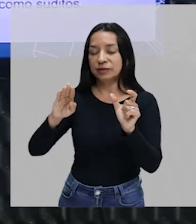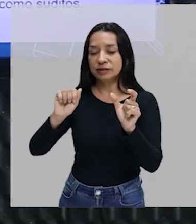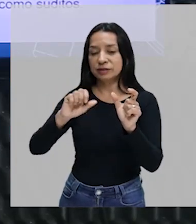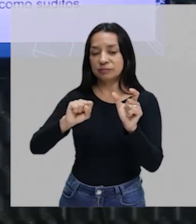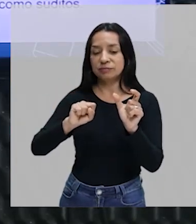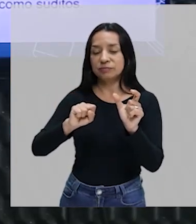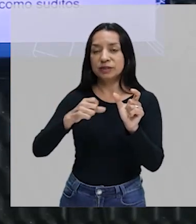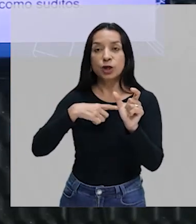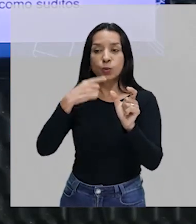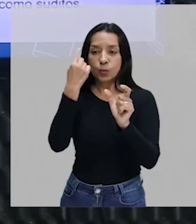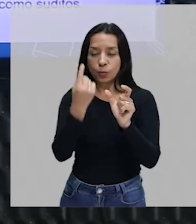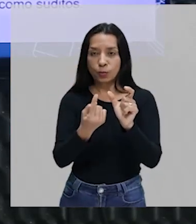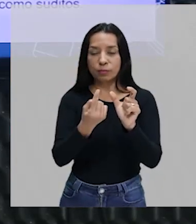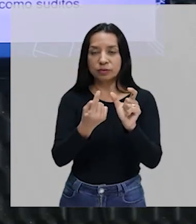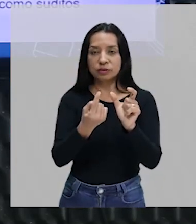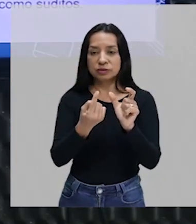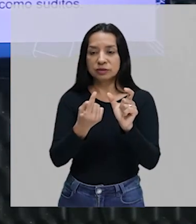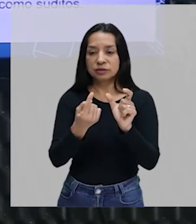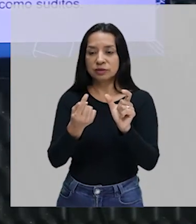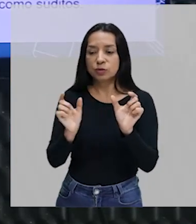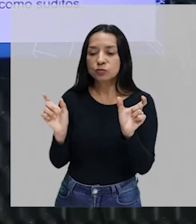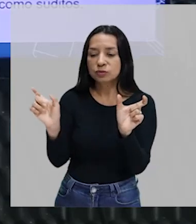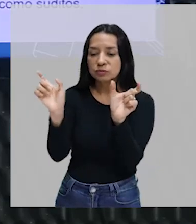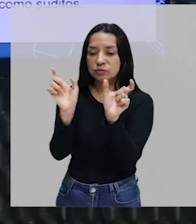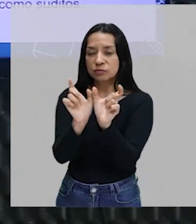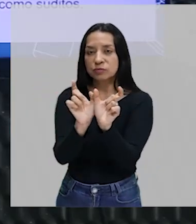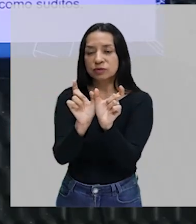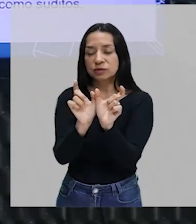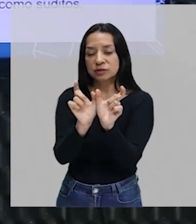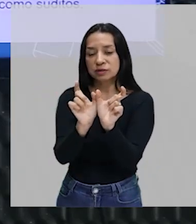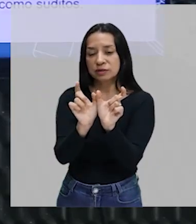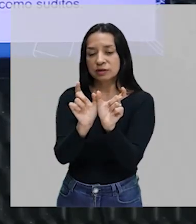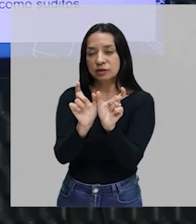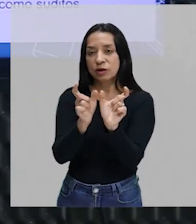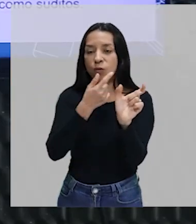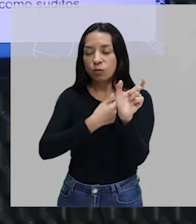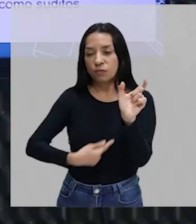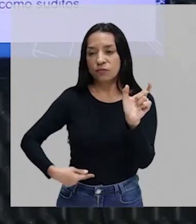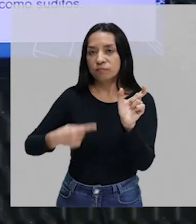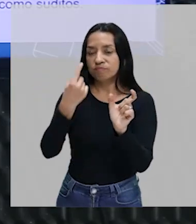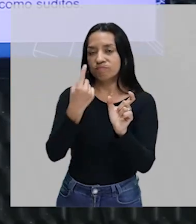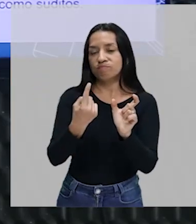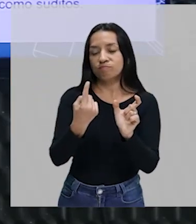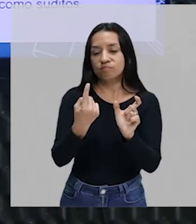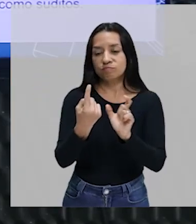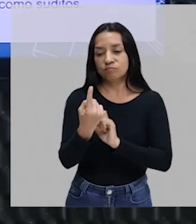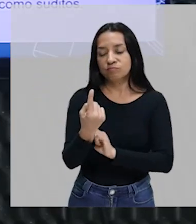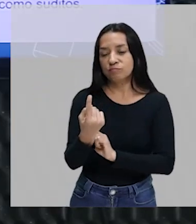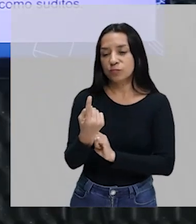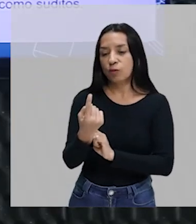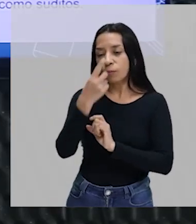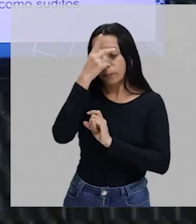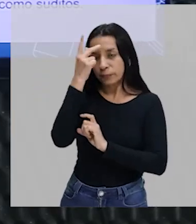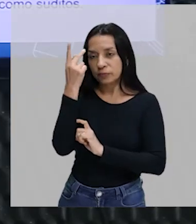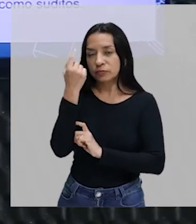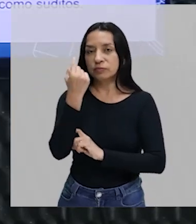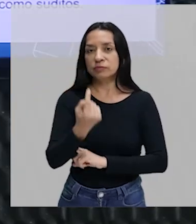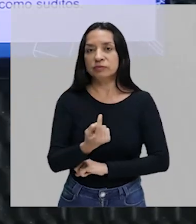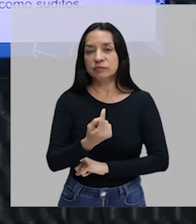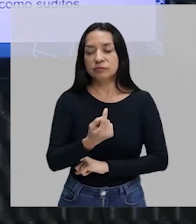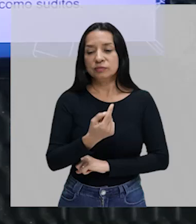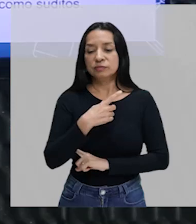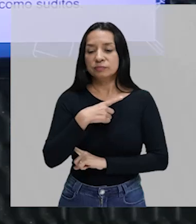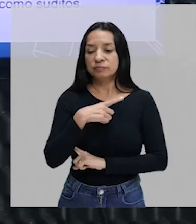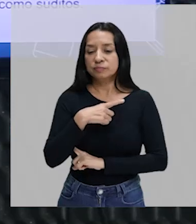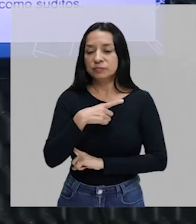governo. Junta as duas. Monarquia é o governo de um só. É o governo onde uma pessoa